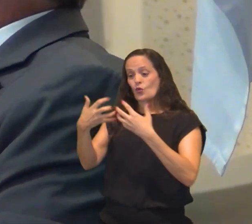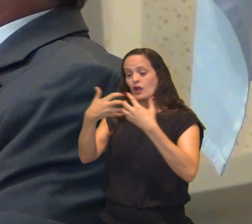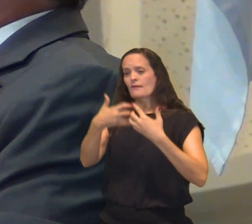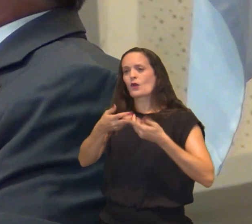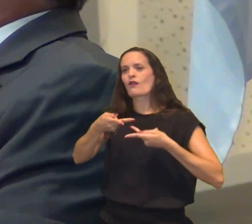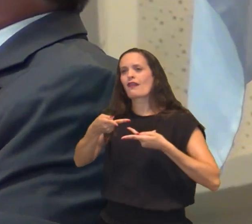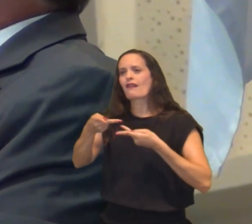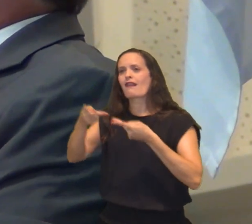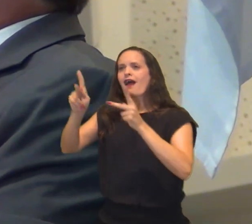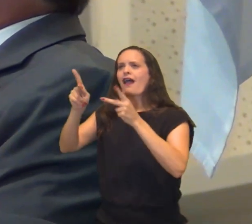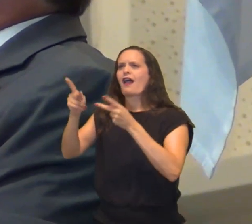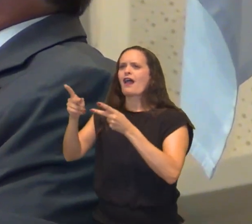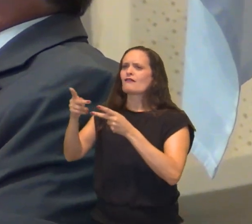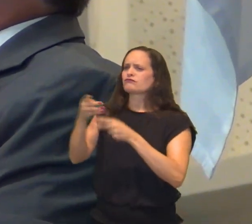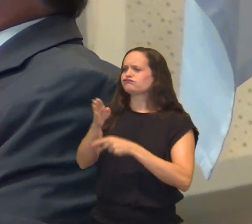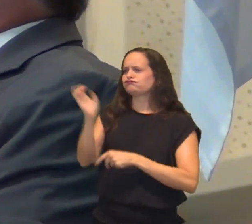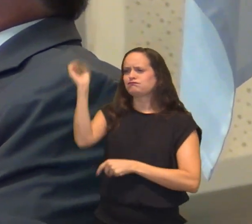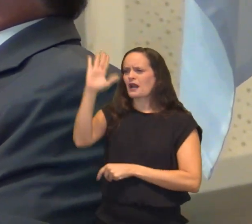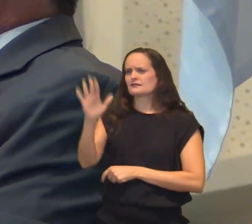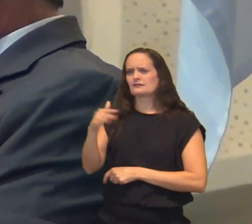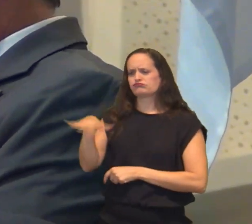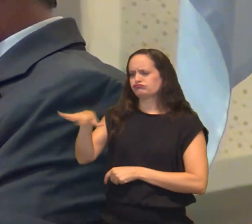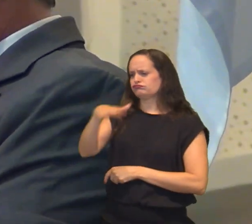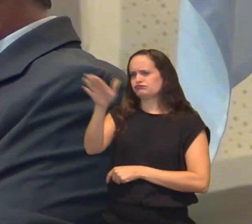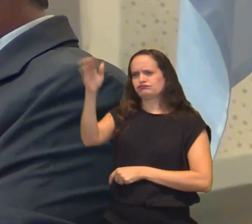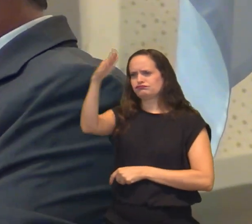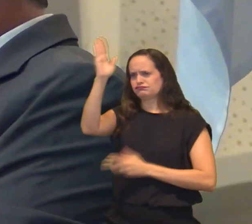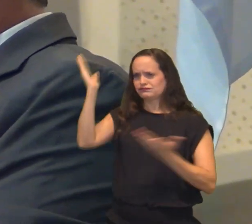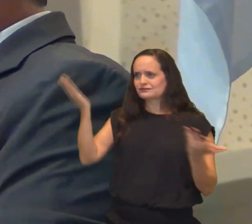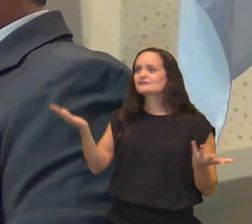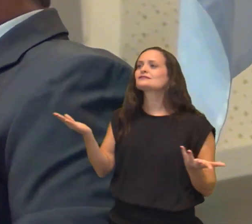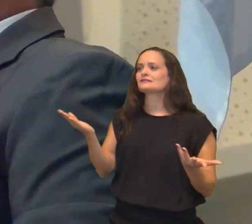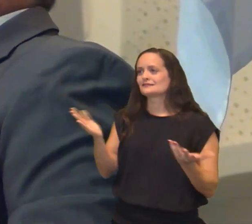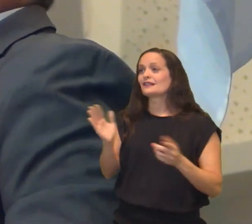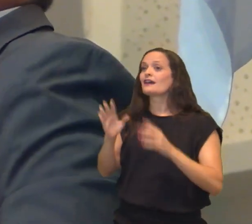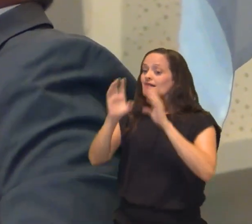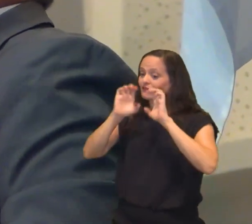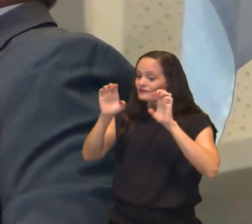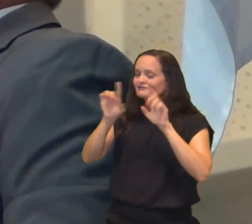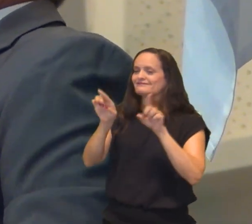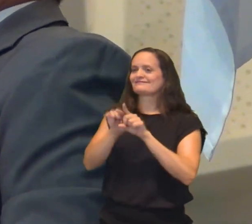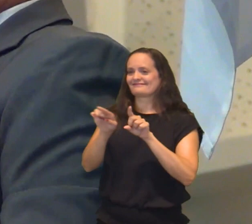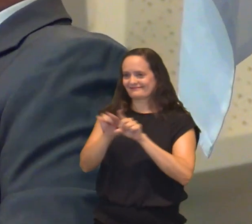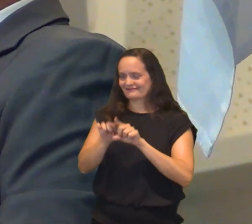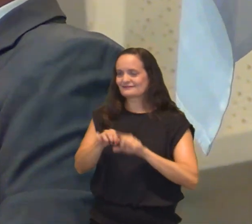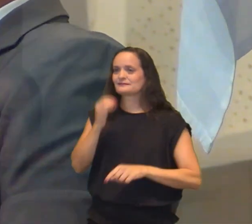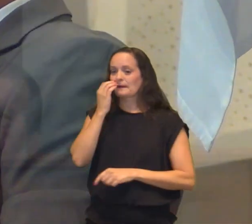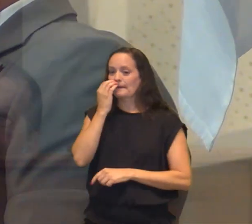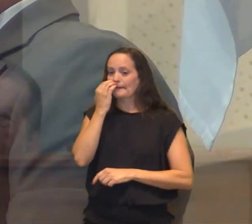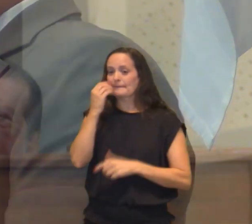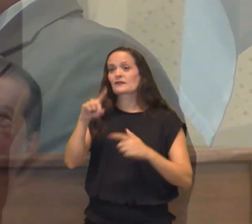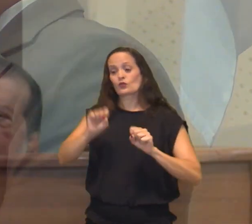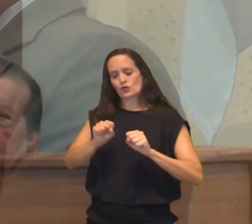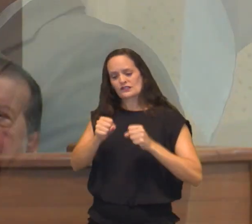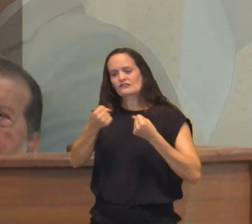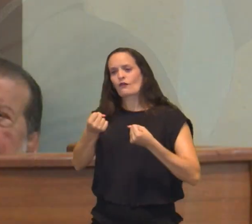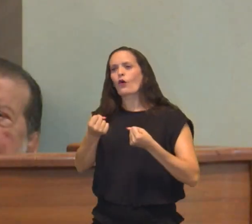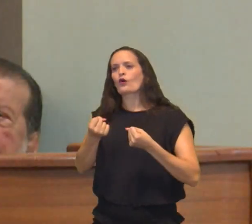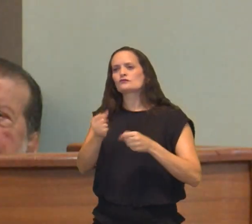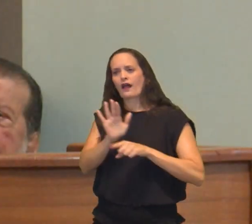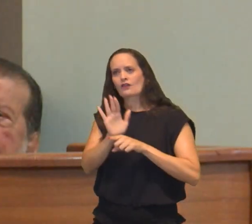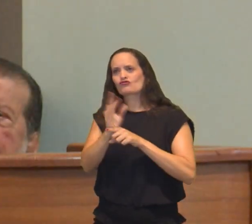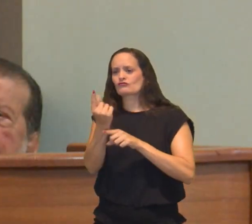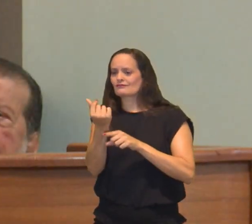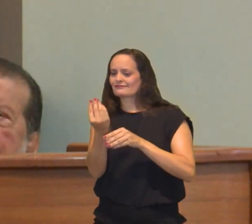saúde bucal. Este é um projeto também arrojado, demandará as nossas orações, nossos esforços financeiros